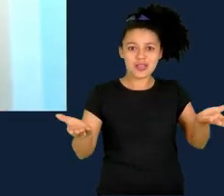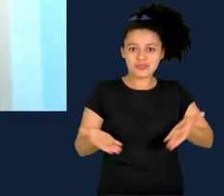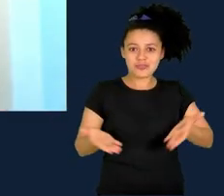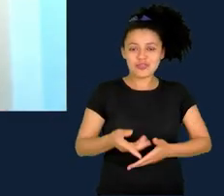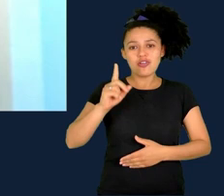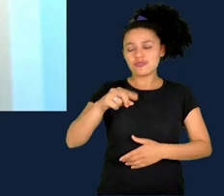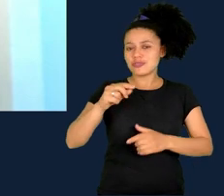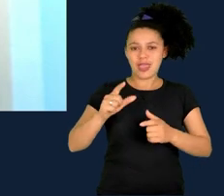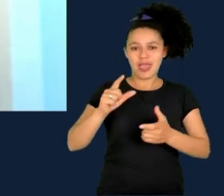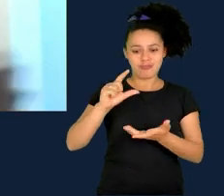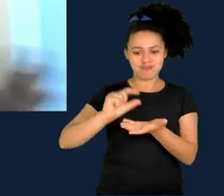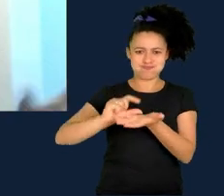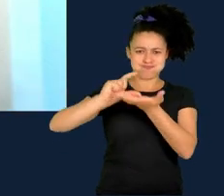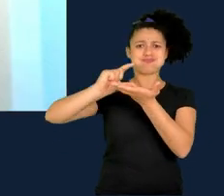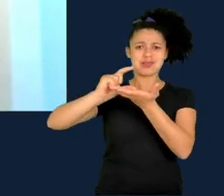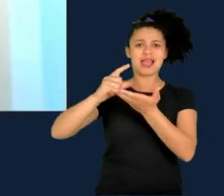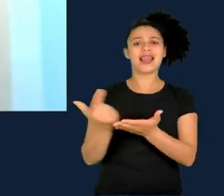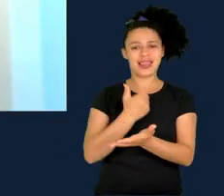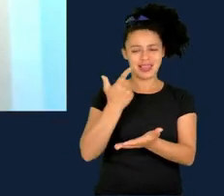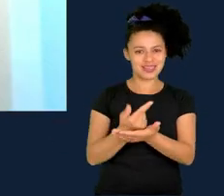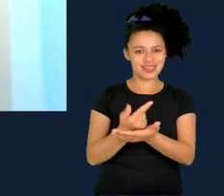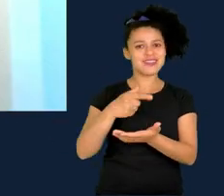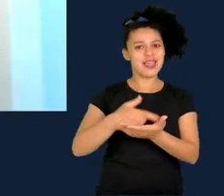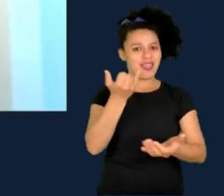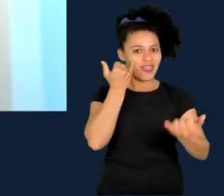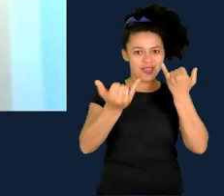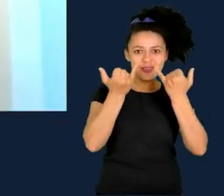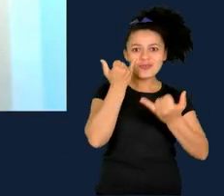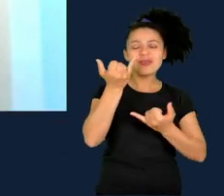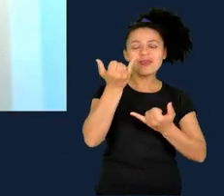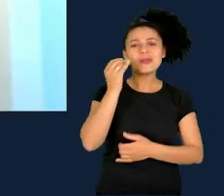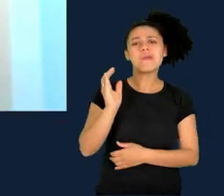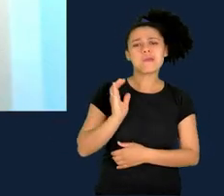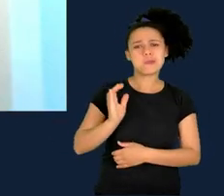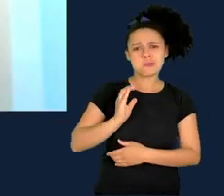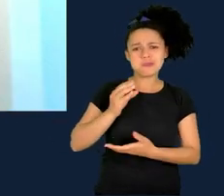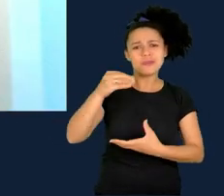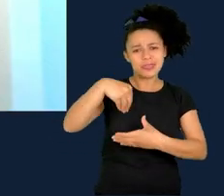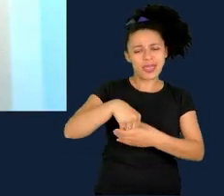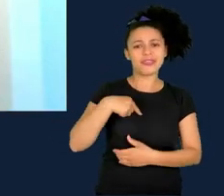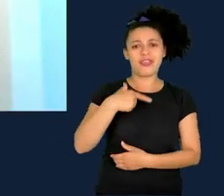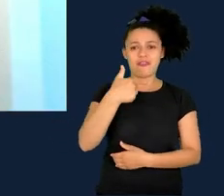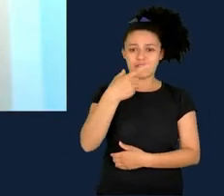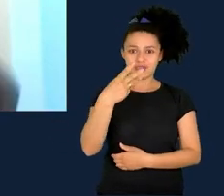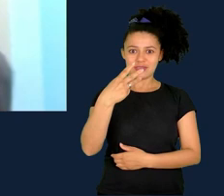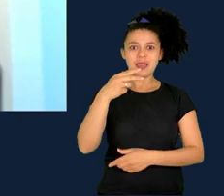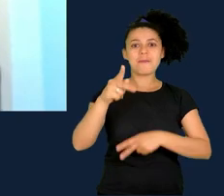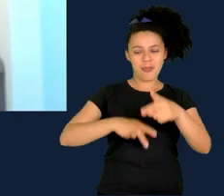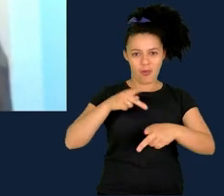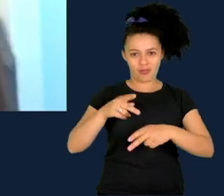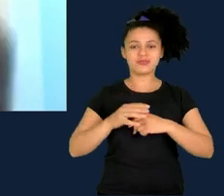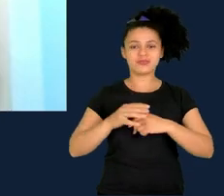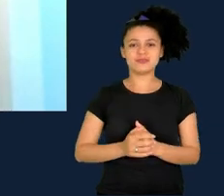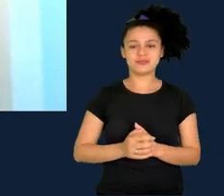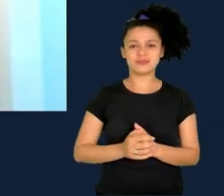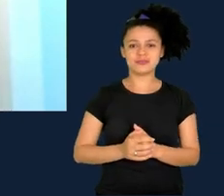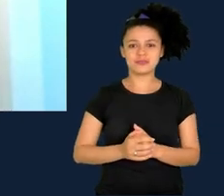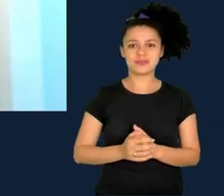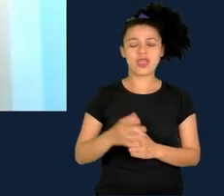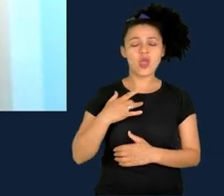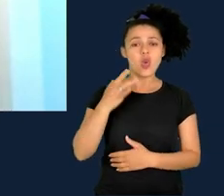grande livro que tem todas as informações sobre os 23 povos. Então, acho que quando você tem